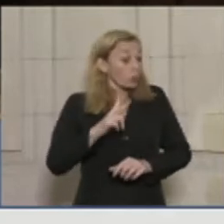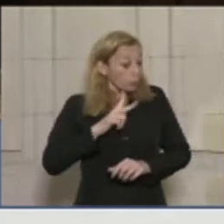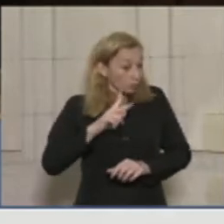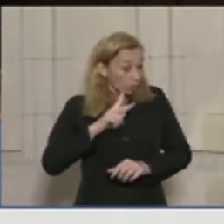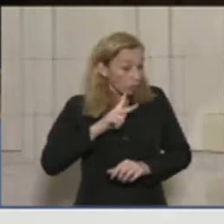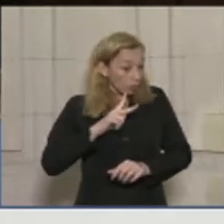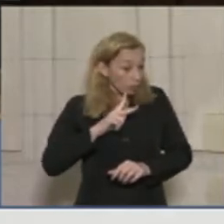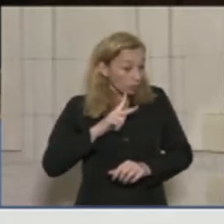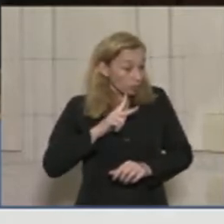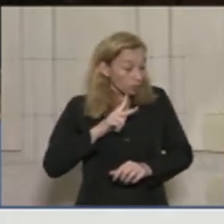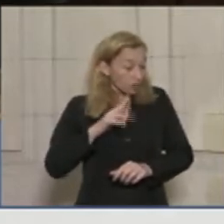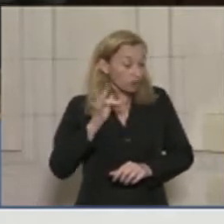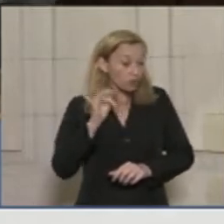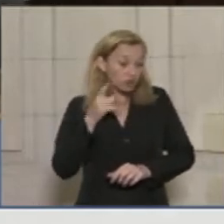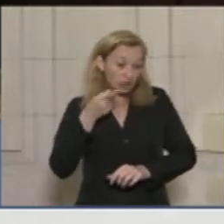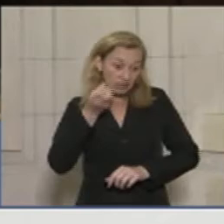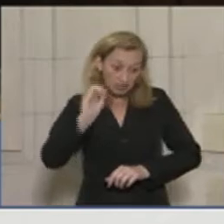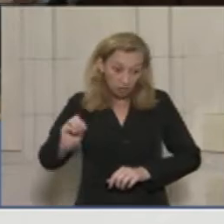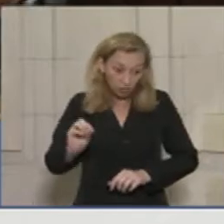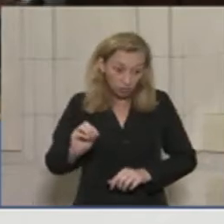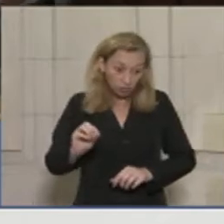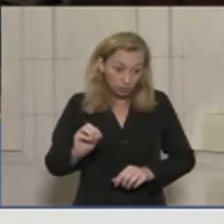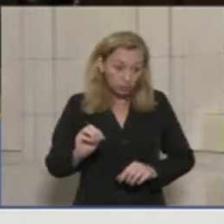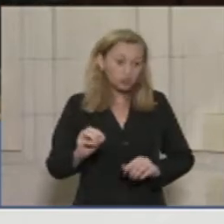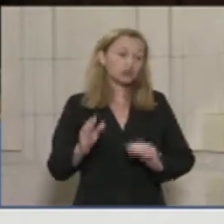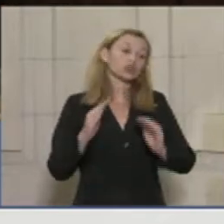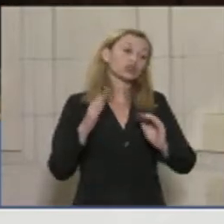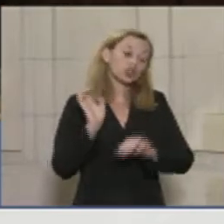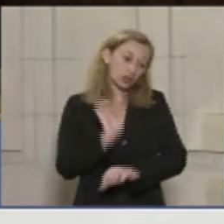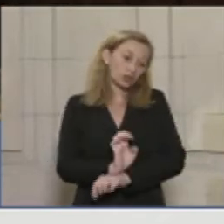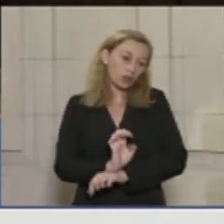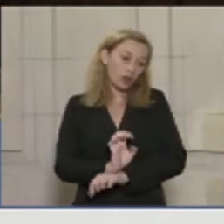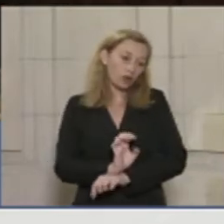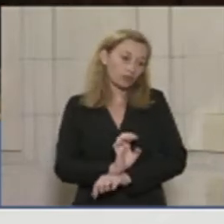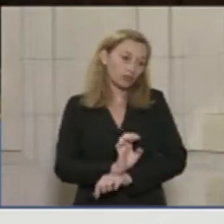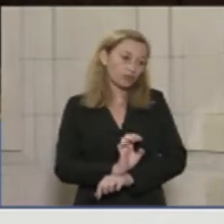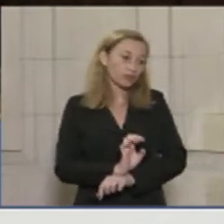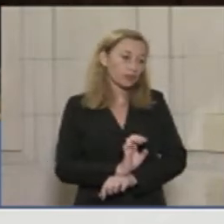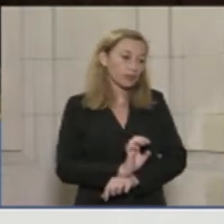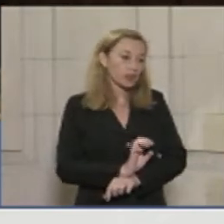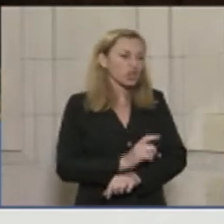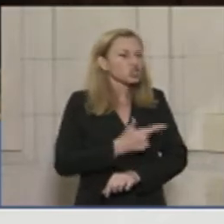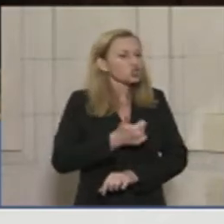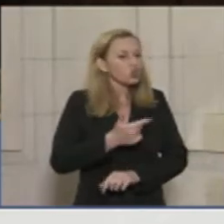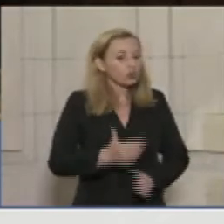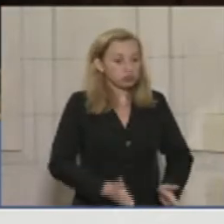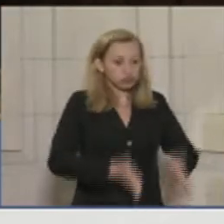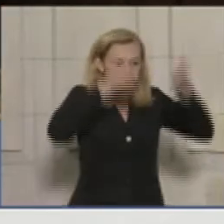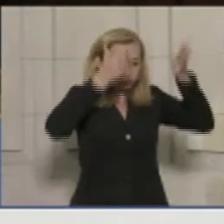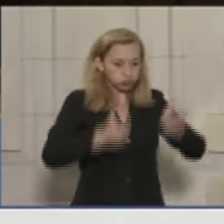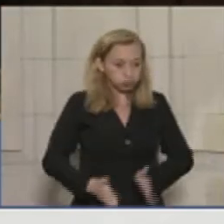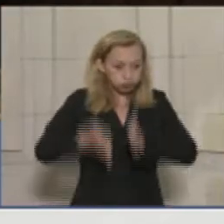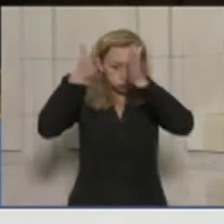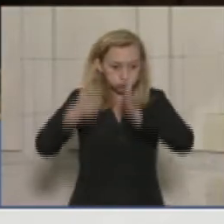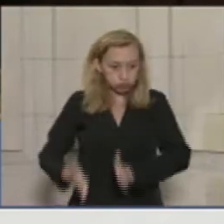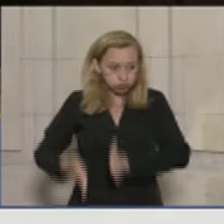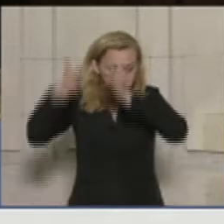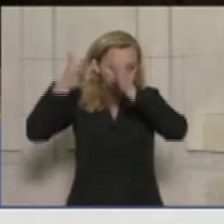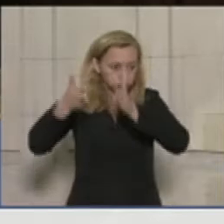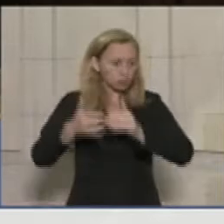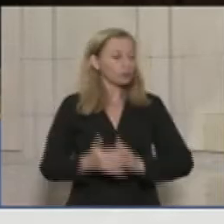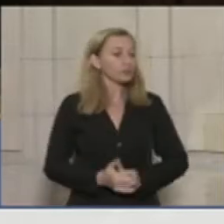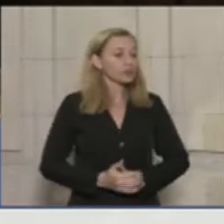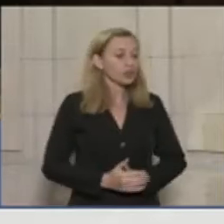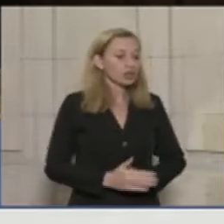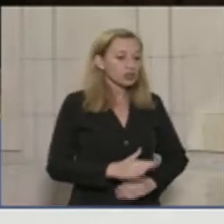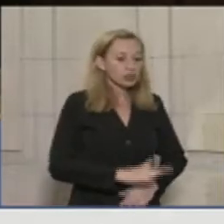fundação estadual, daquele tamanho, daquele porte, um complexo com 12 edifícios, com escolarização da educação